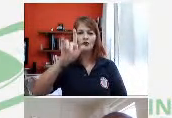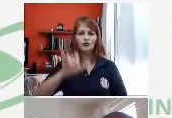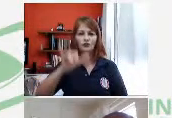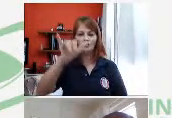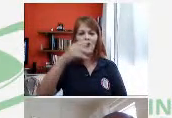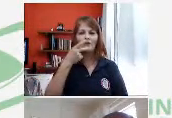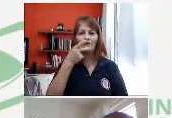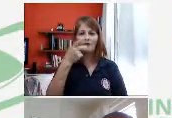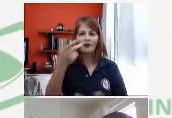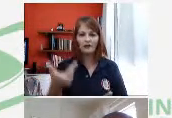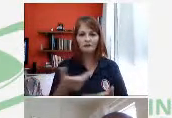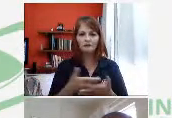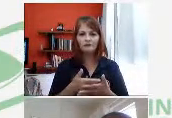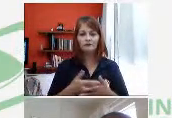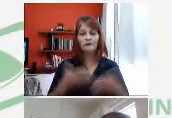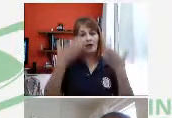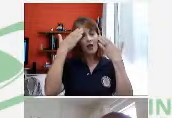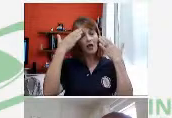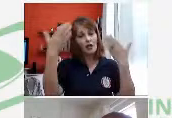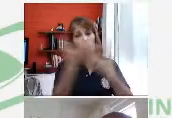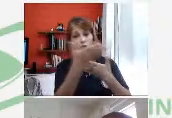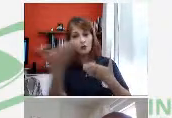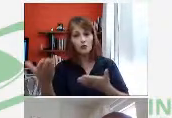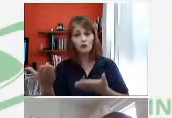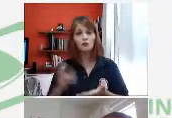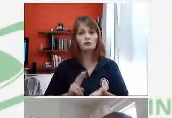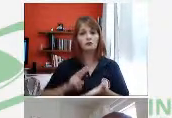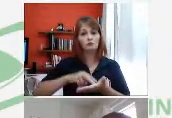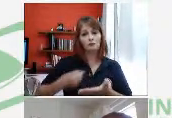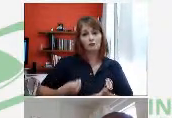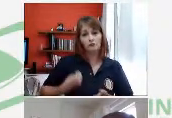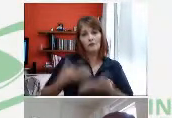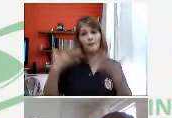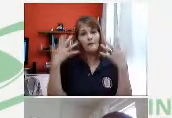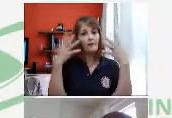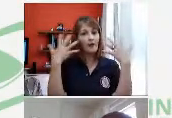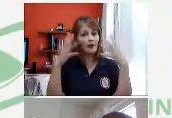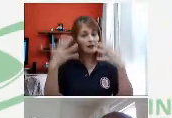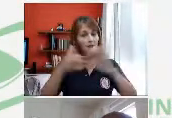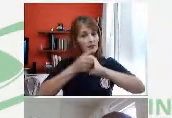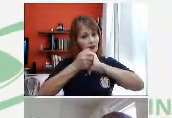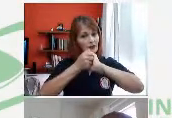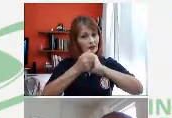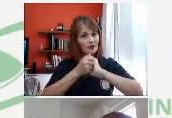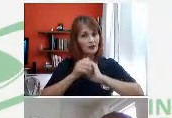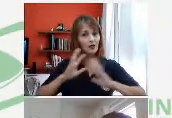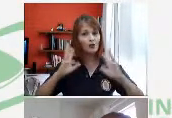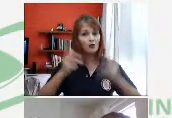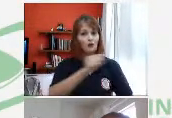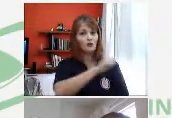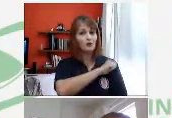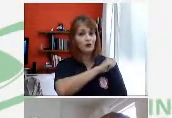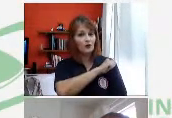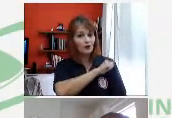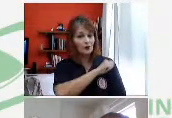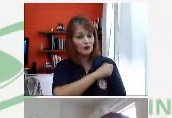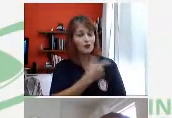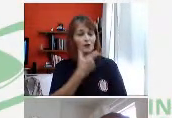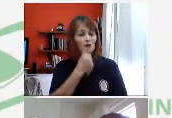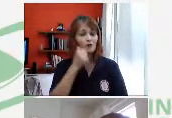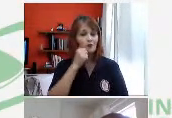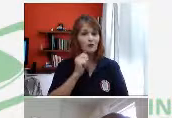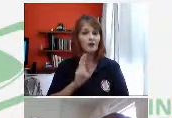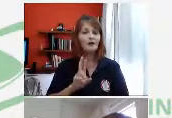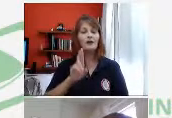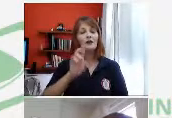agradecer a todos que aqui se mantiveram e todas, e parabenizar, né, todos os pibidianos, pibidianas,